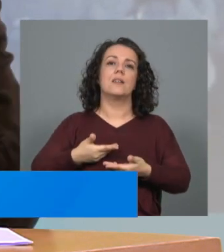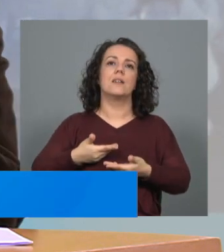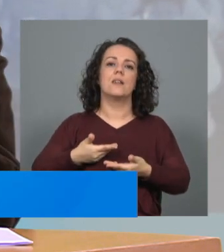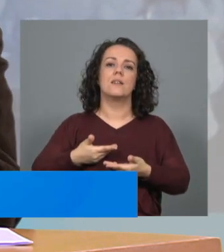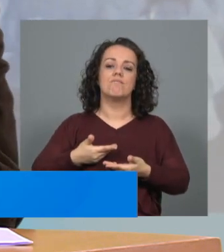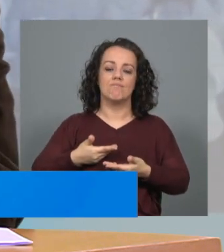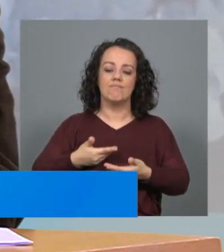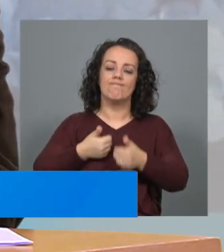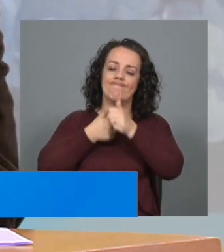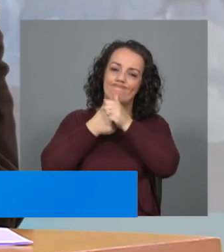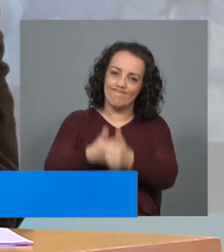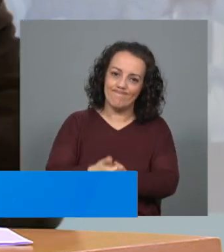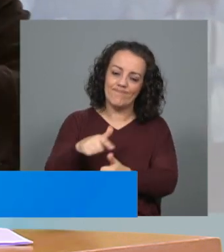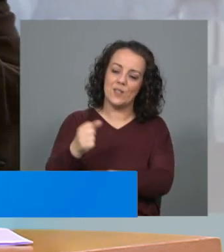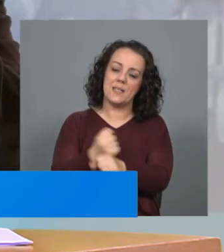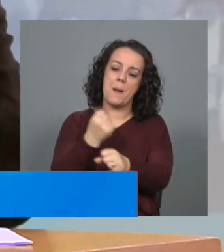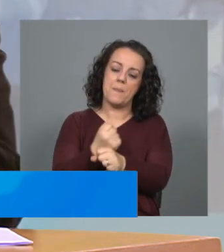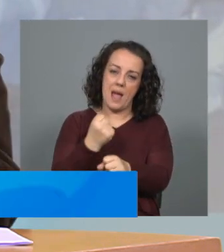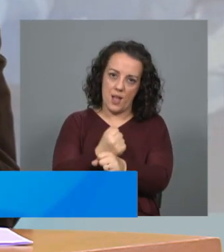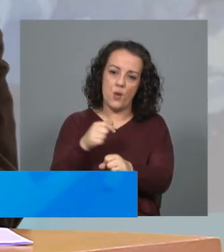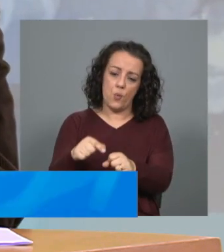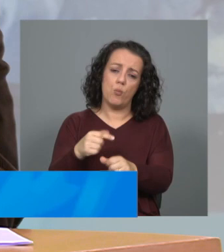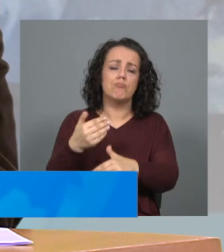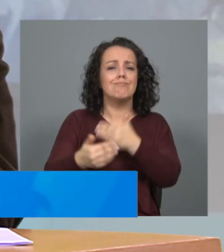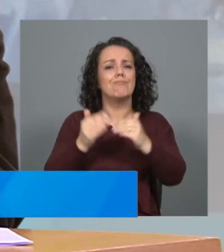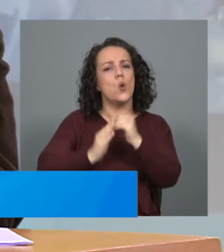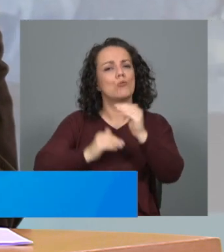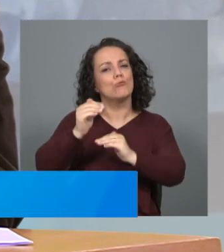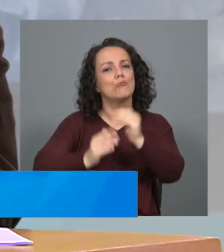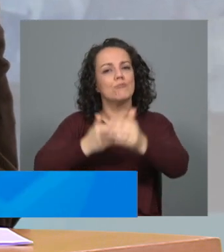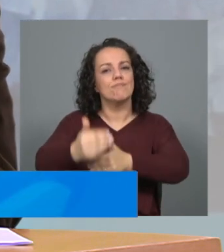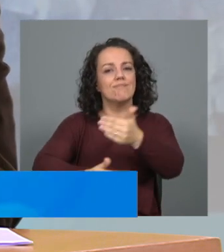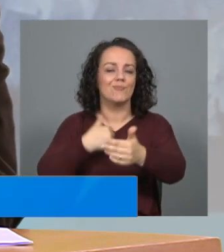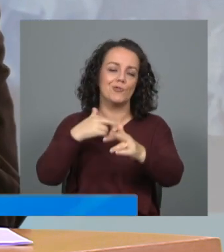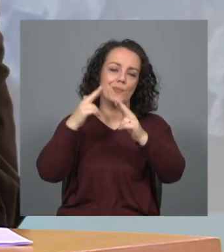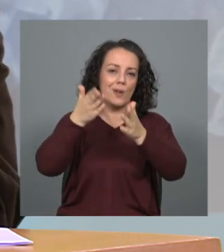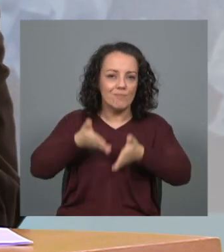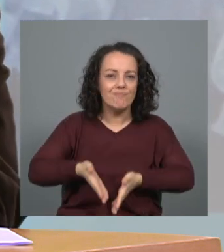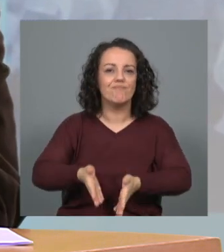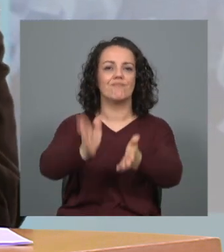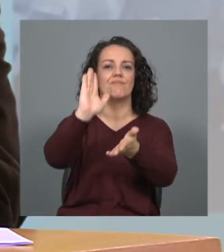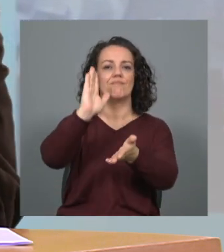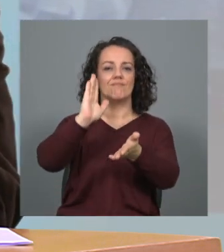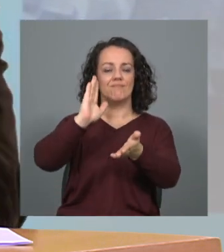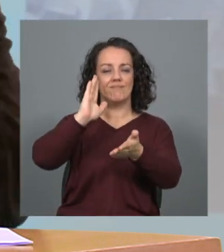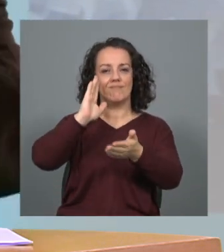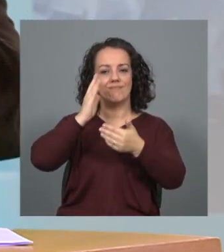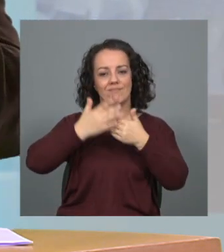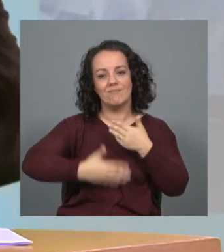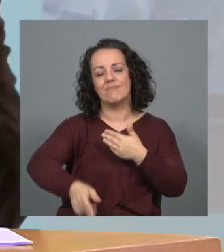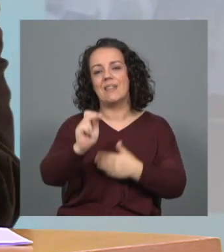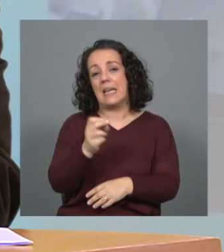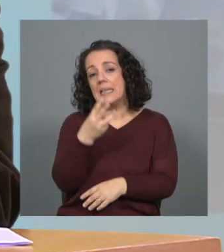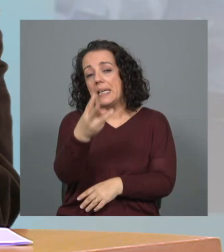seguimento a este trabalho, que é um trabalho em progresso e que desejamos que possa avançar durante os próximos 3, 5